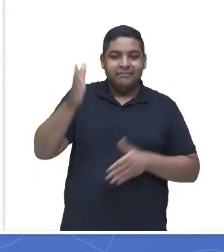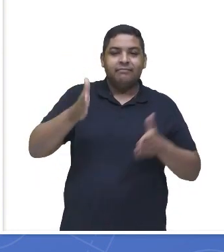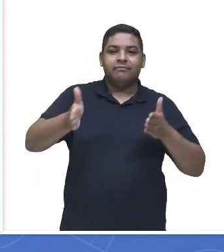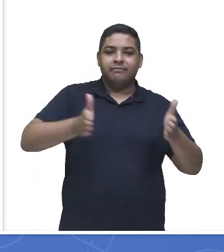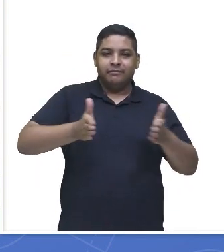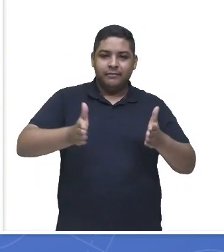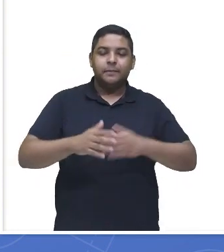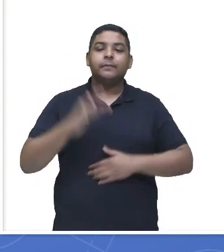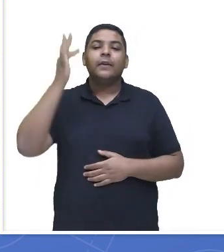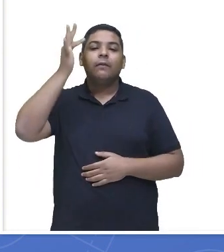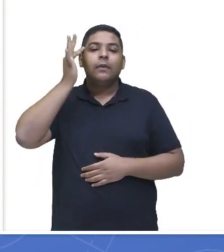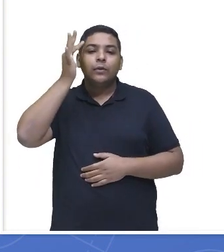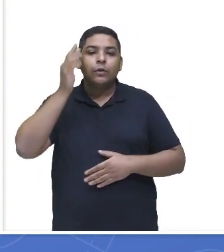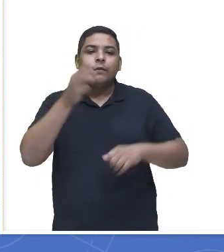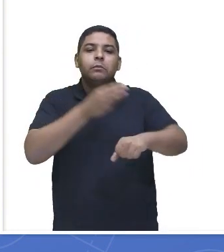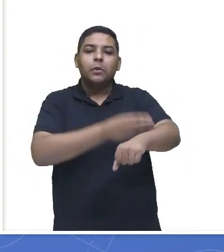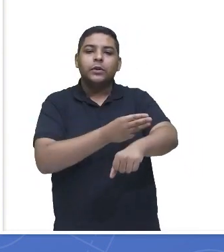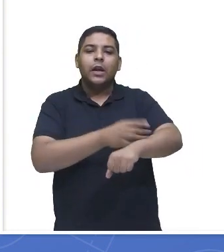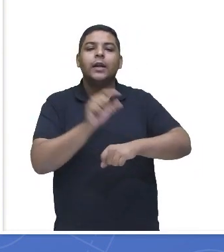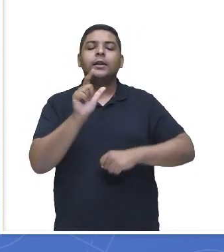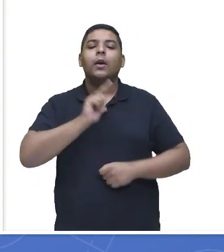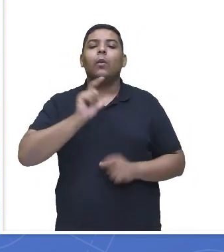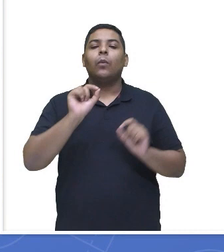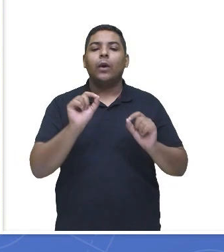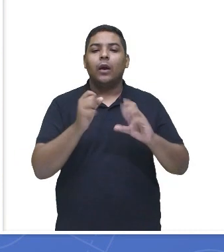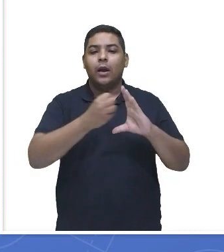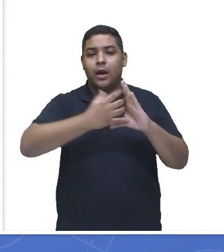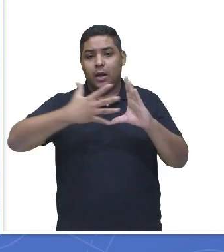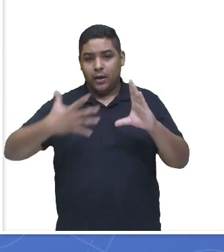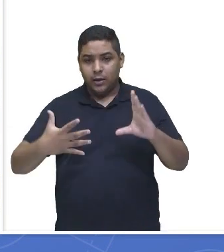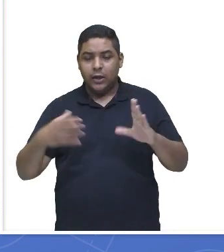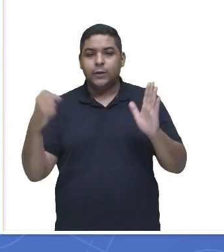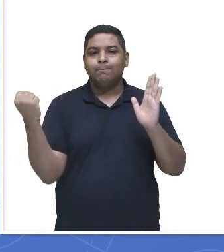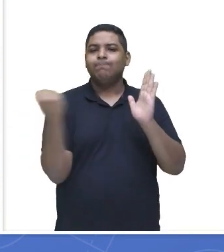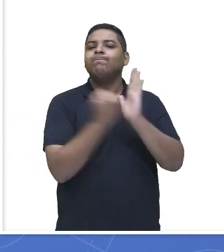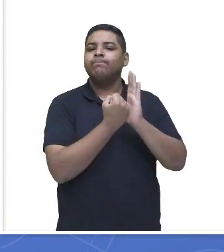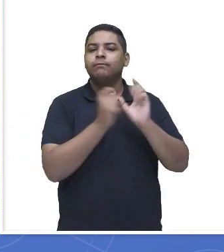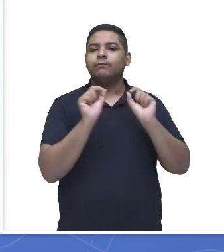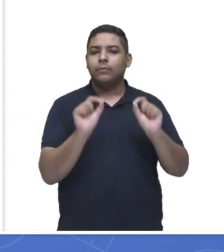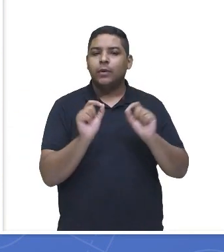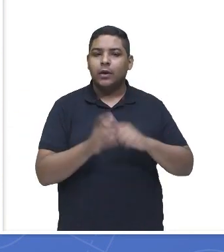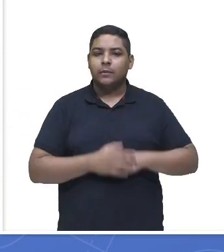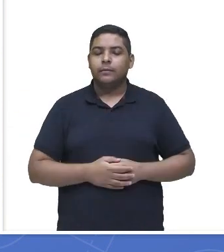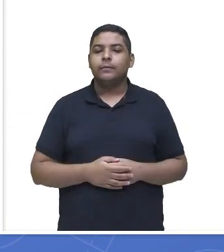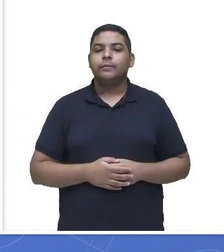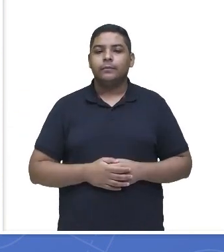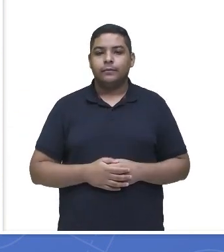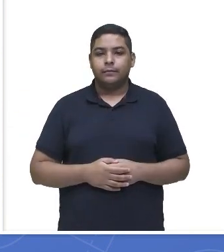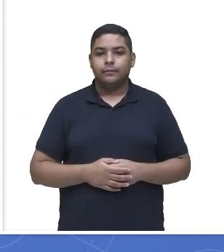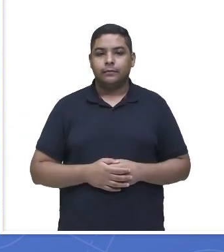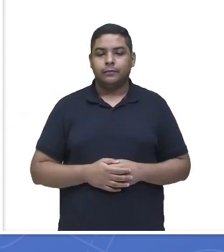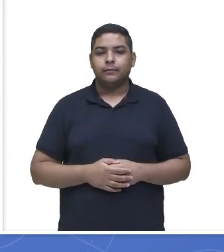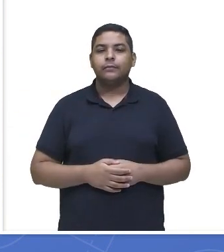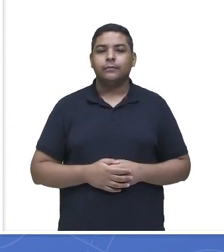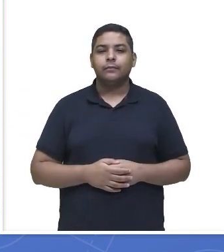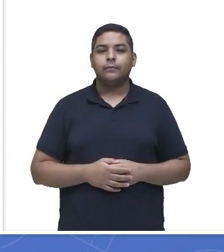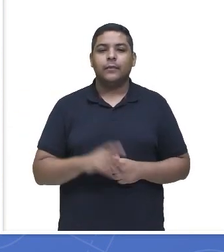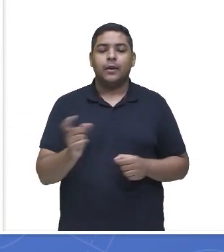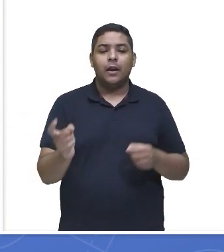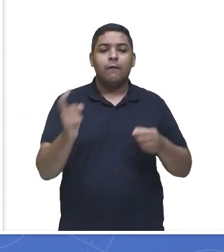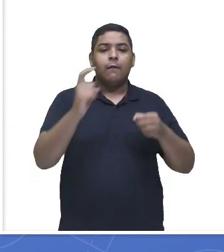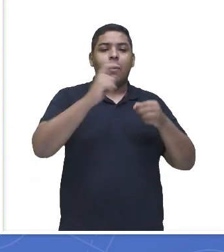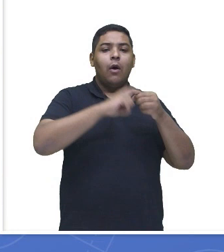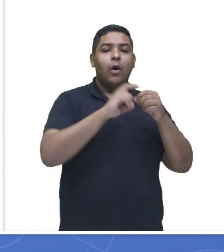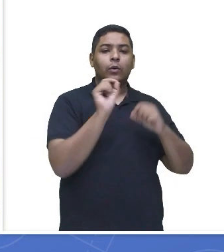época, a filosofia moderna tem como característica marcante o retorno da epistemologia. O que é